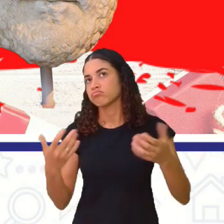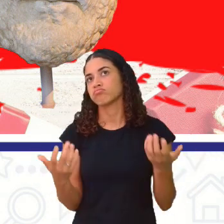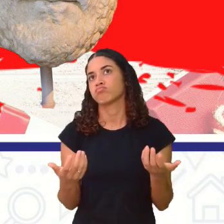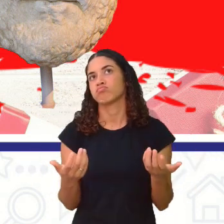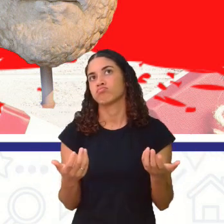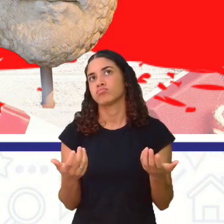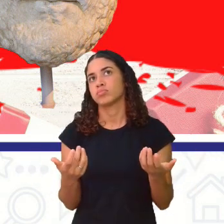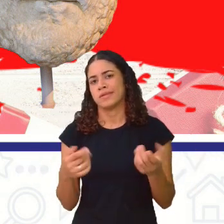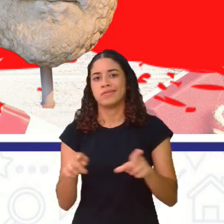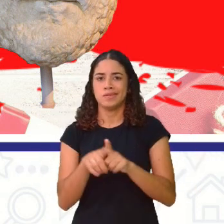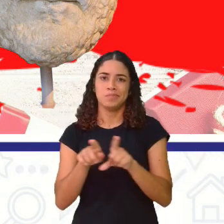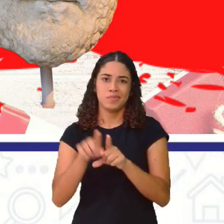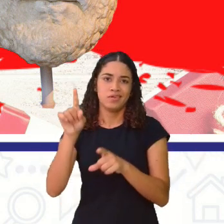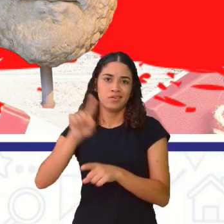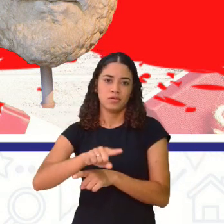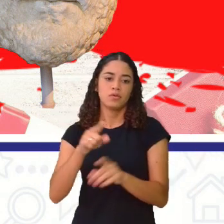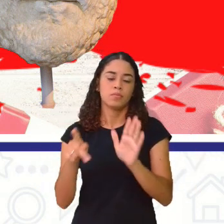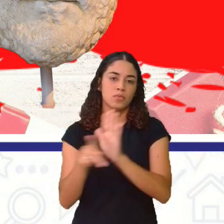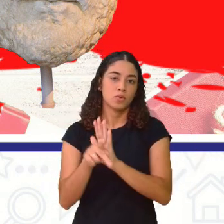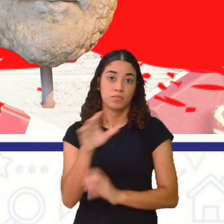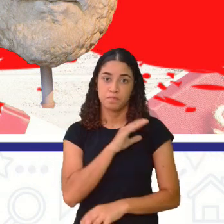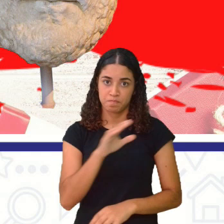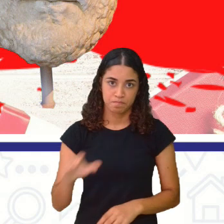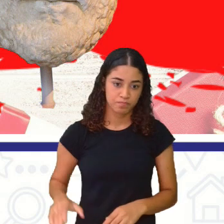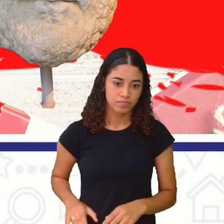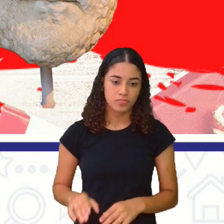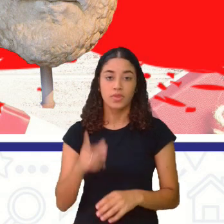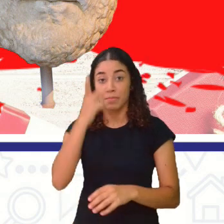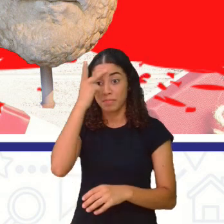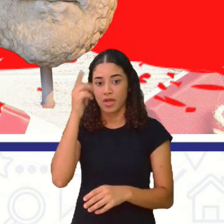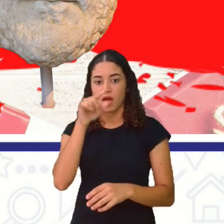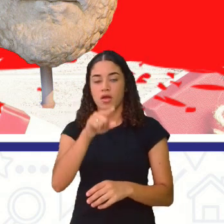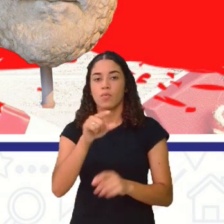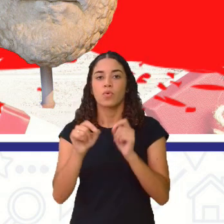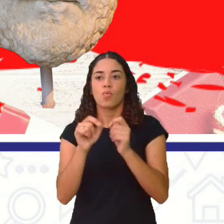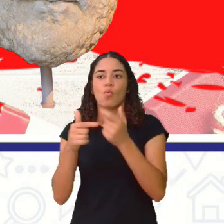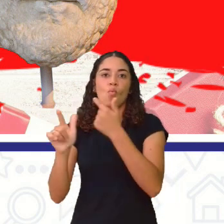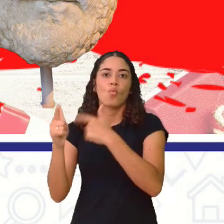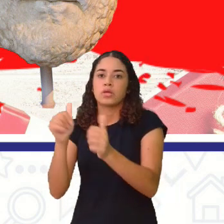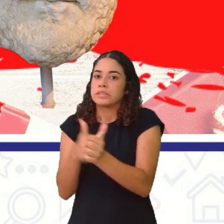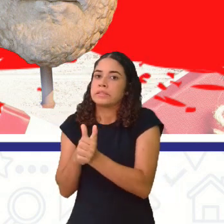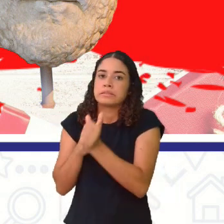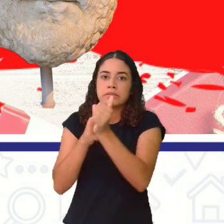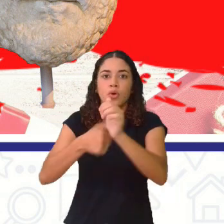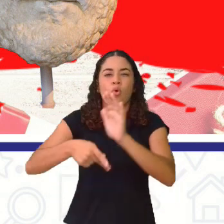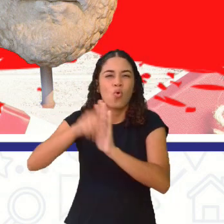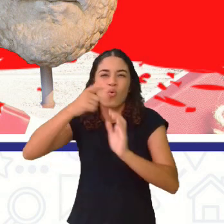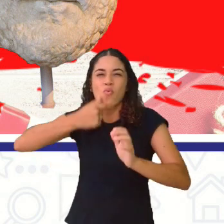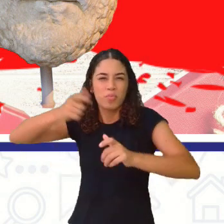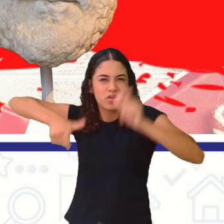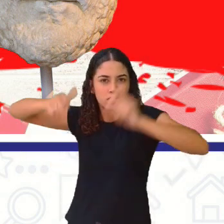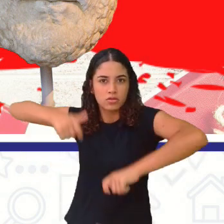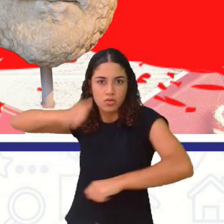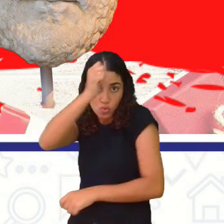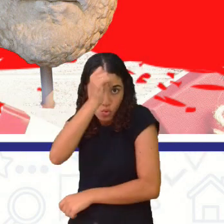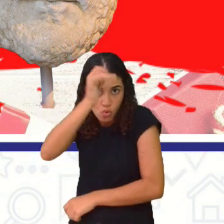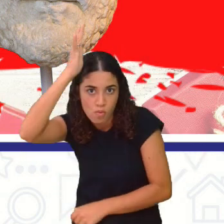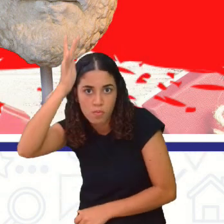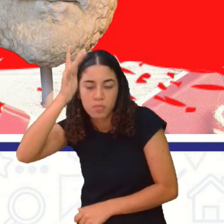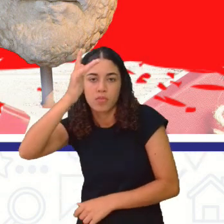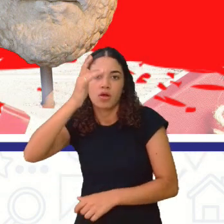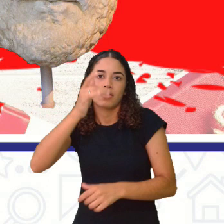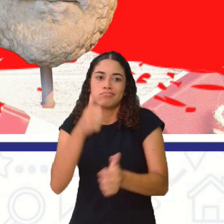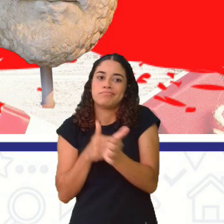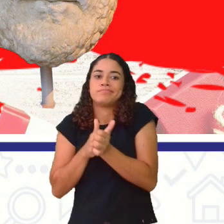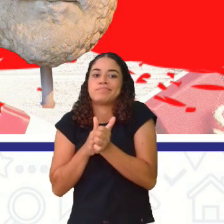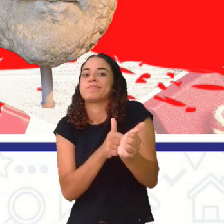muitas outras figuras, né, do cristianismo, né, foram perseguidos ali pelos imperadores romanos. Então, São Nicolau, ele foi